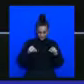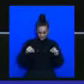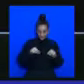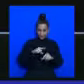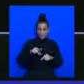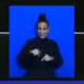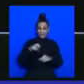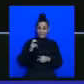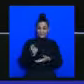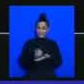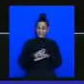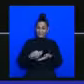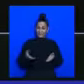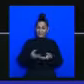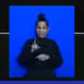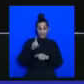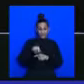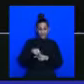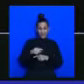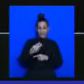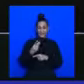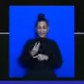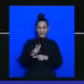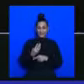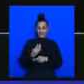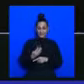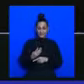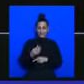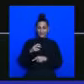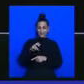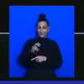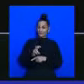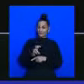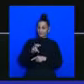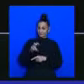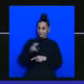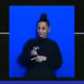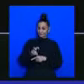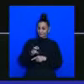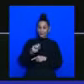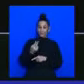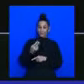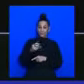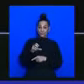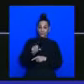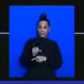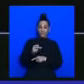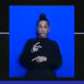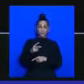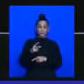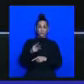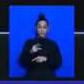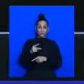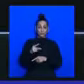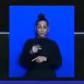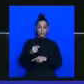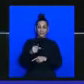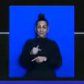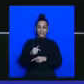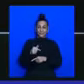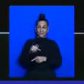5 dezenas da quina de hoje. São elas: 34, 55, 29, 12